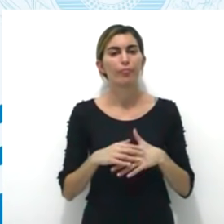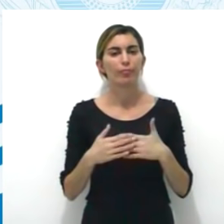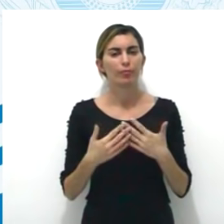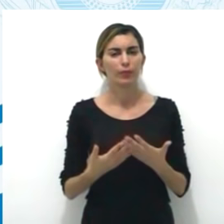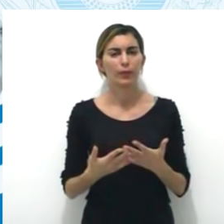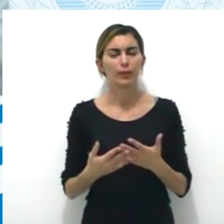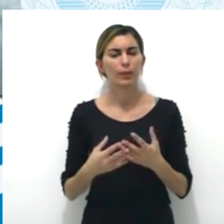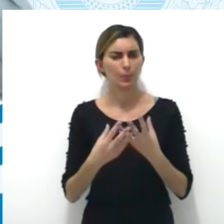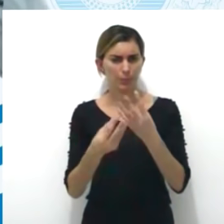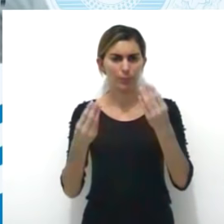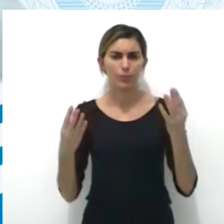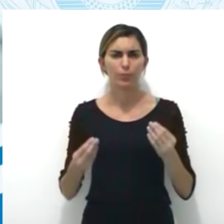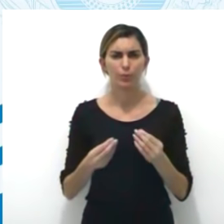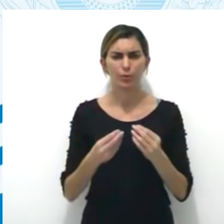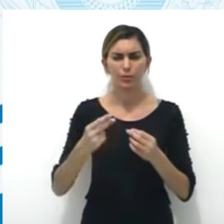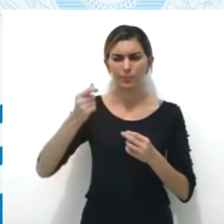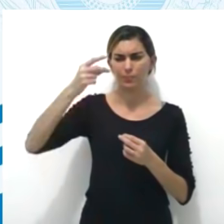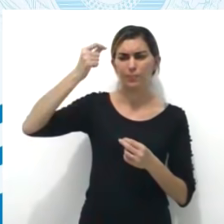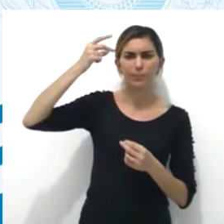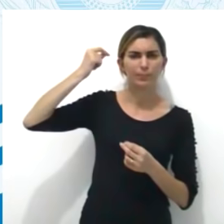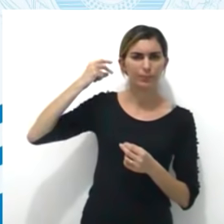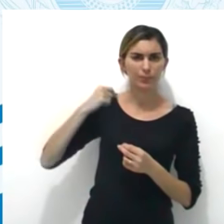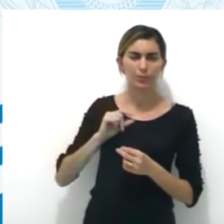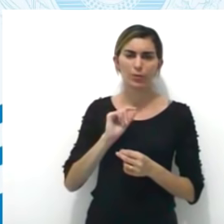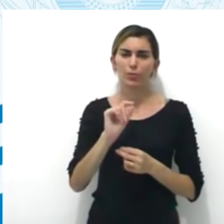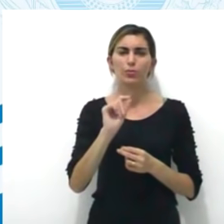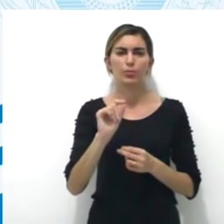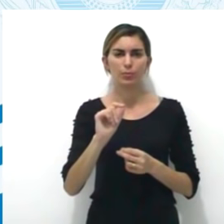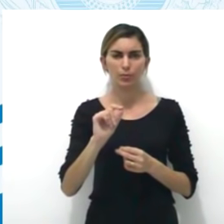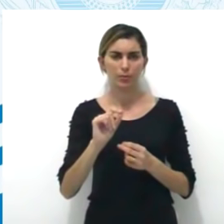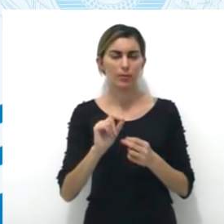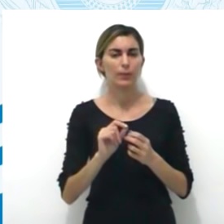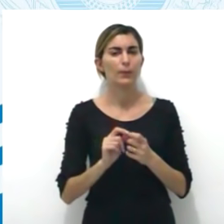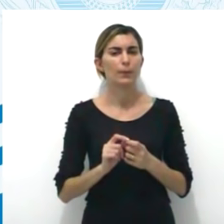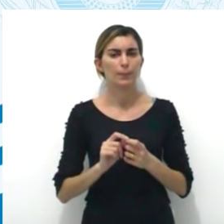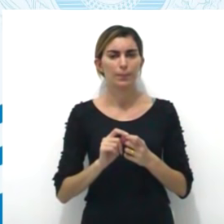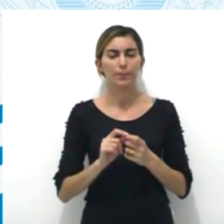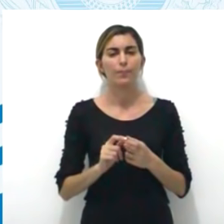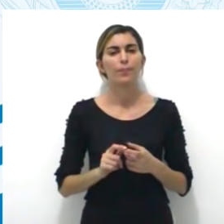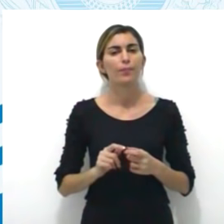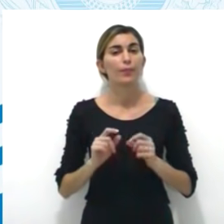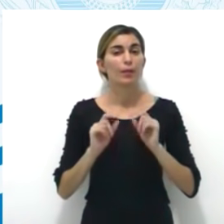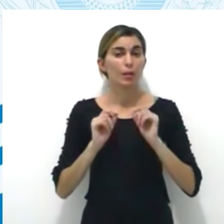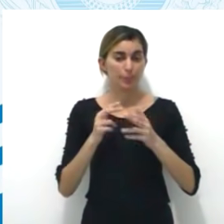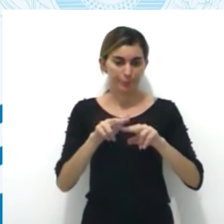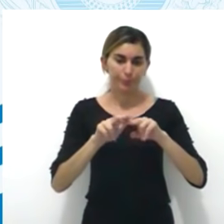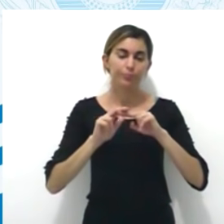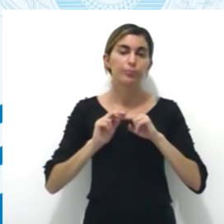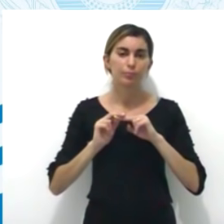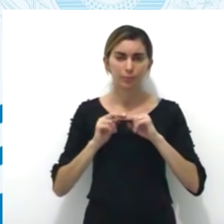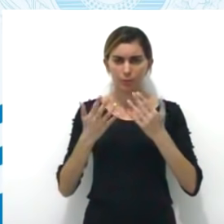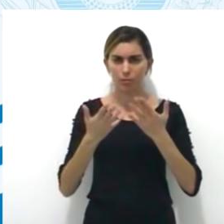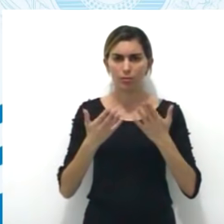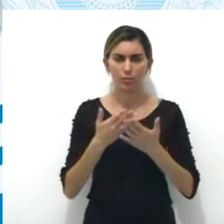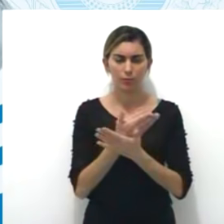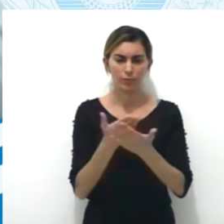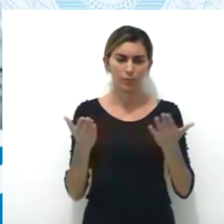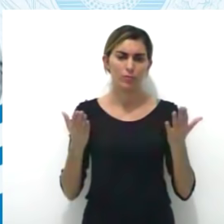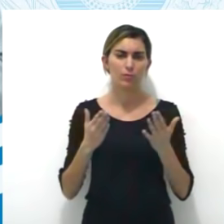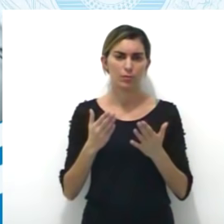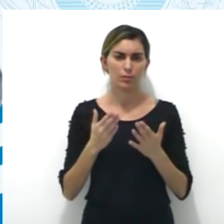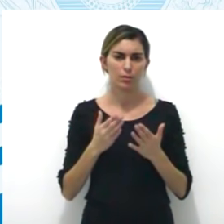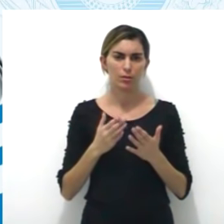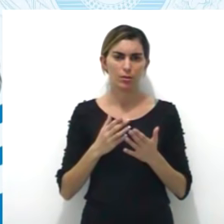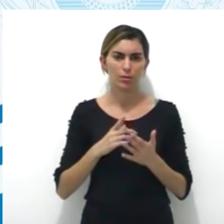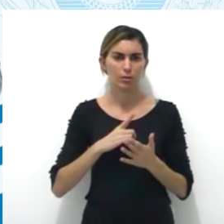Né? É muito mais antiga do que a teoria científica. E por esse motivo, eu quero que vocês